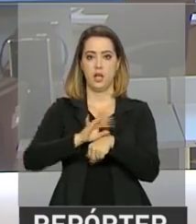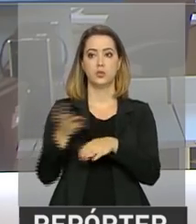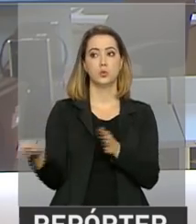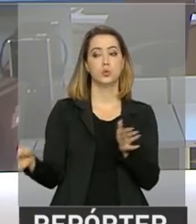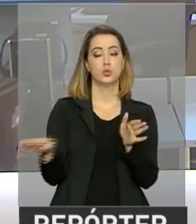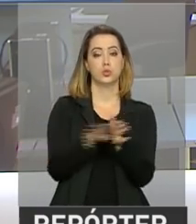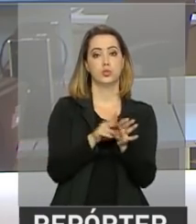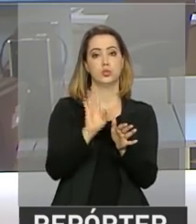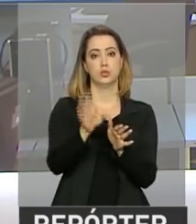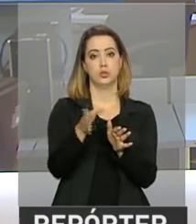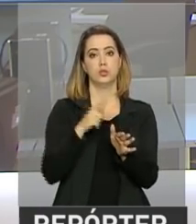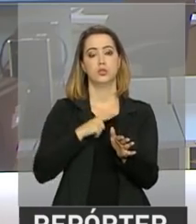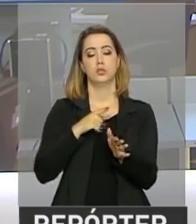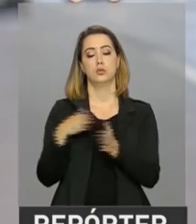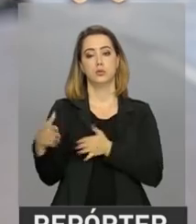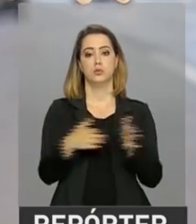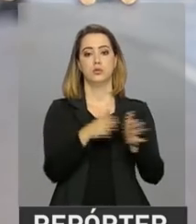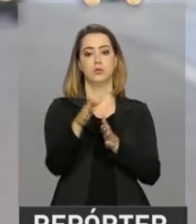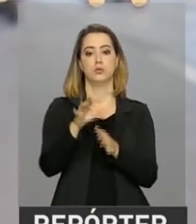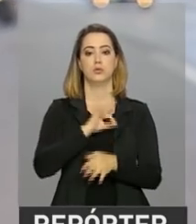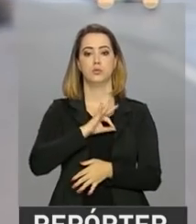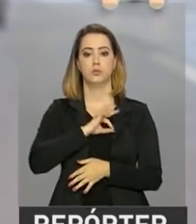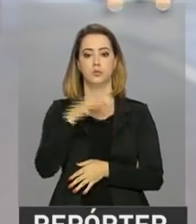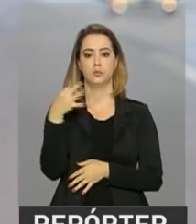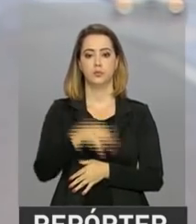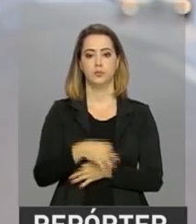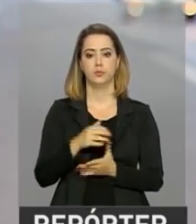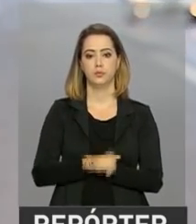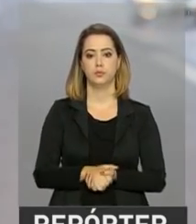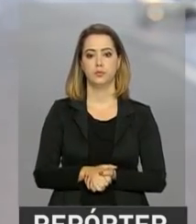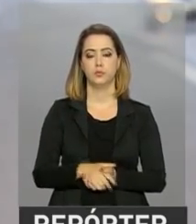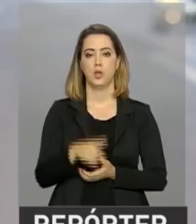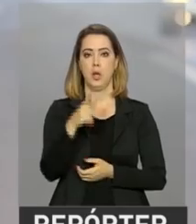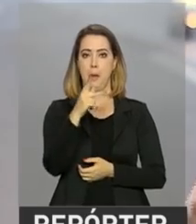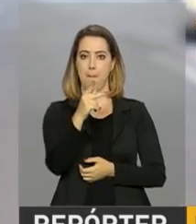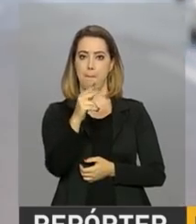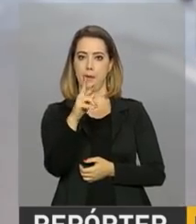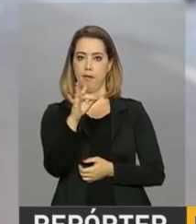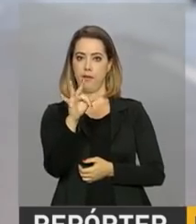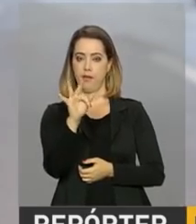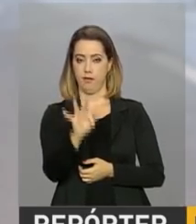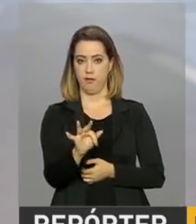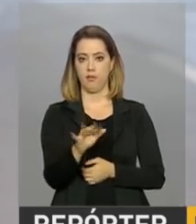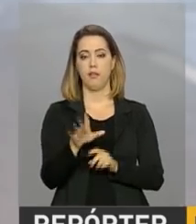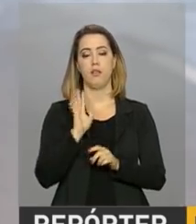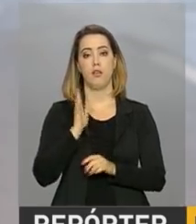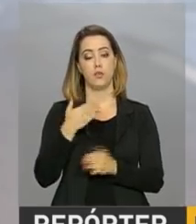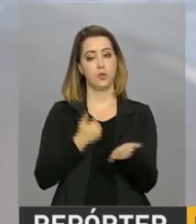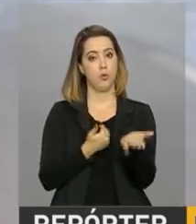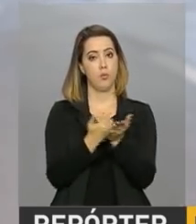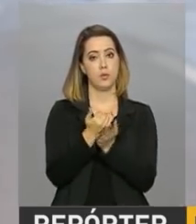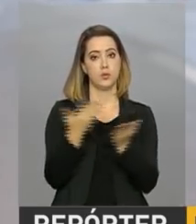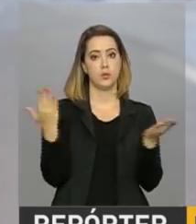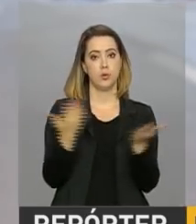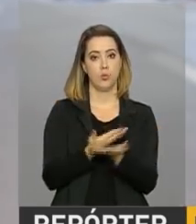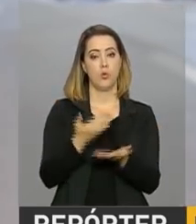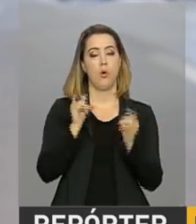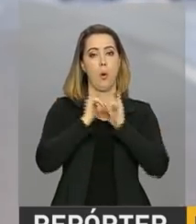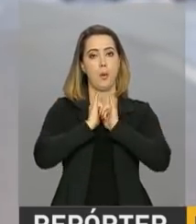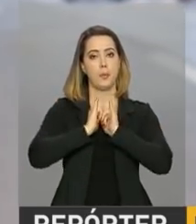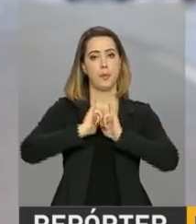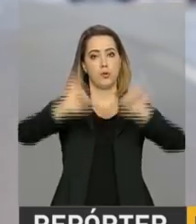reforçado a polícia rodoviária federal iniciou à meia noite dessa sexta feira a operação proclamação da